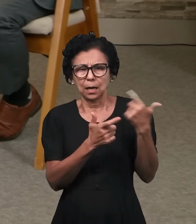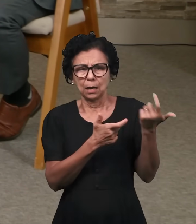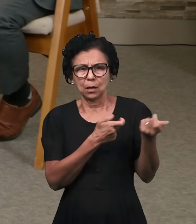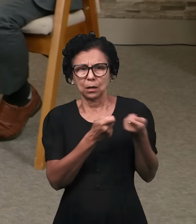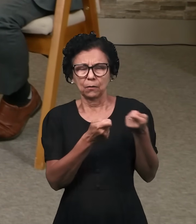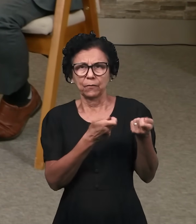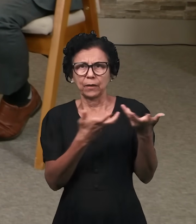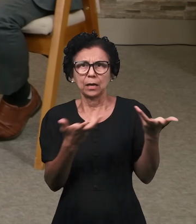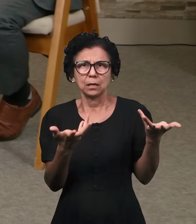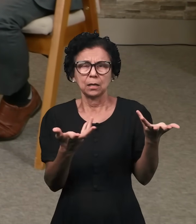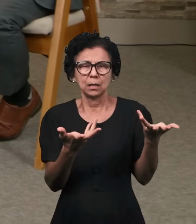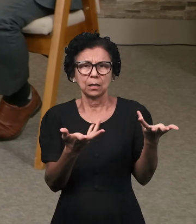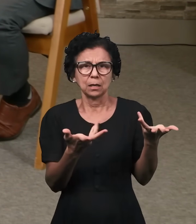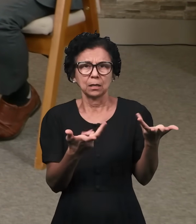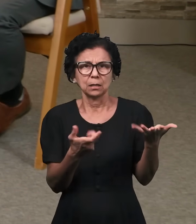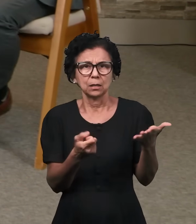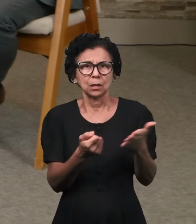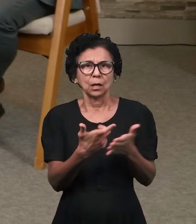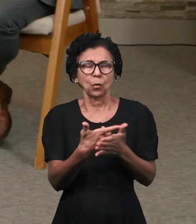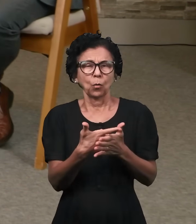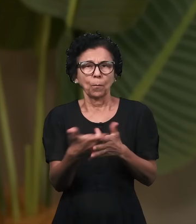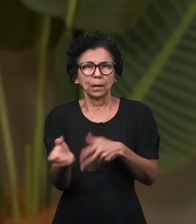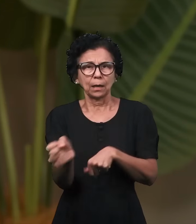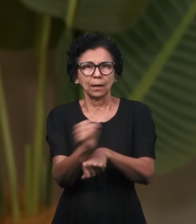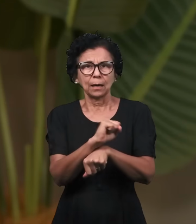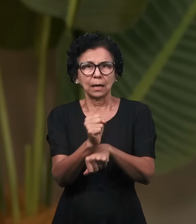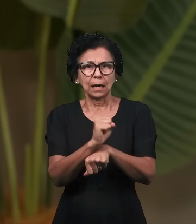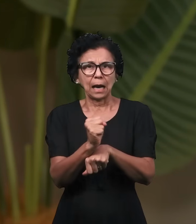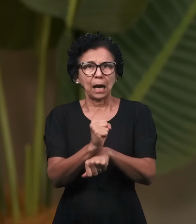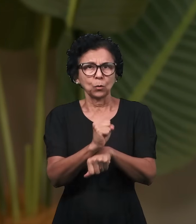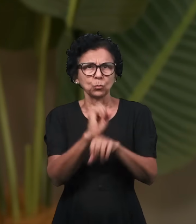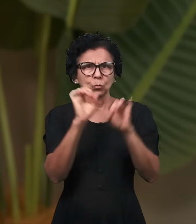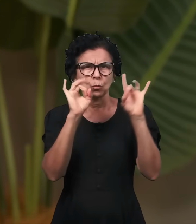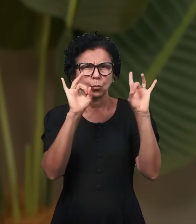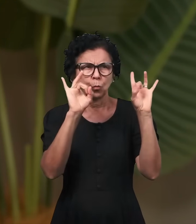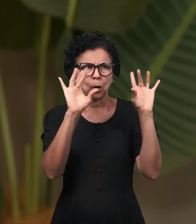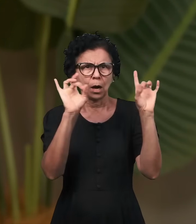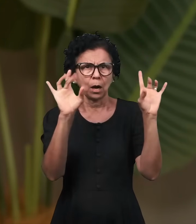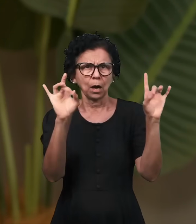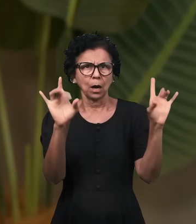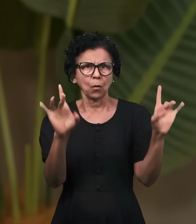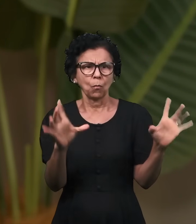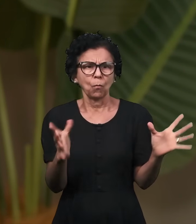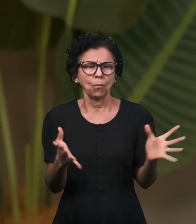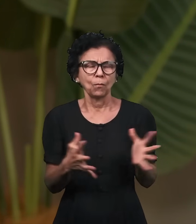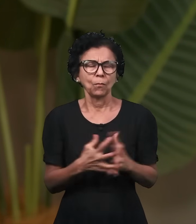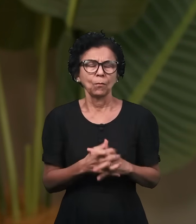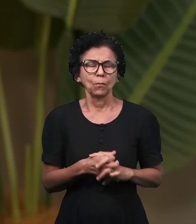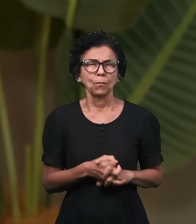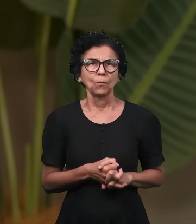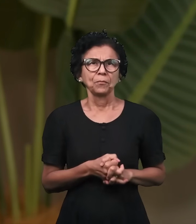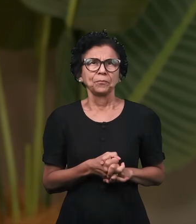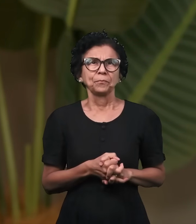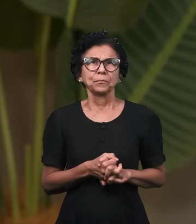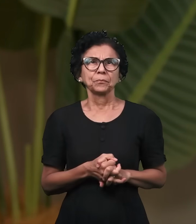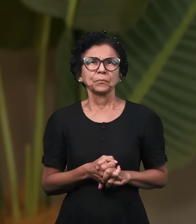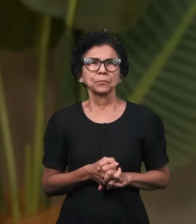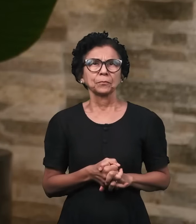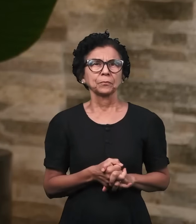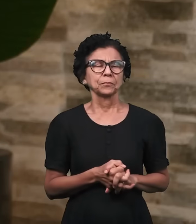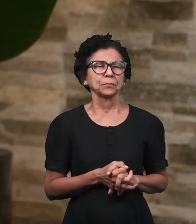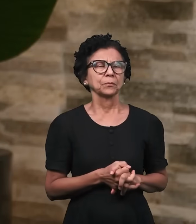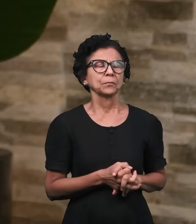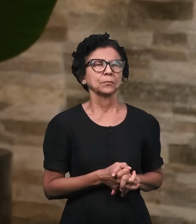carros de luxo. Então, você acha que o mundo está vivendo essa situação, Dr. Fernando?